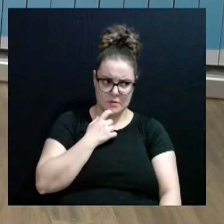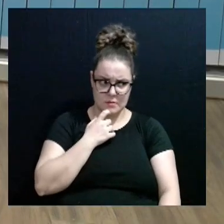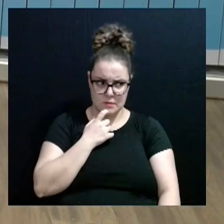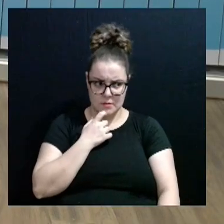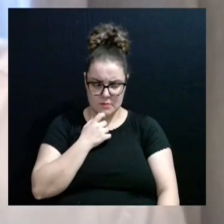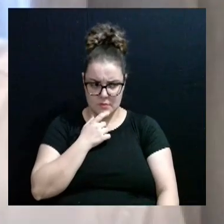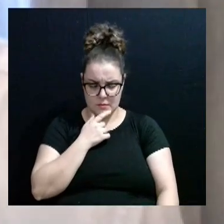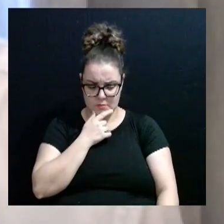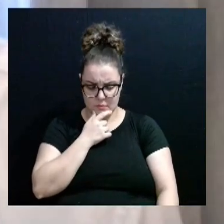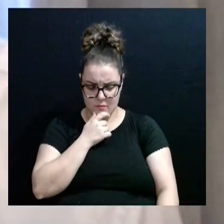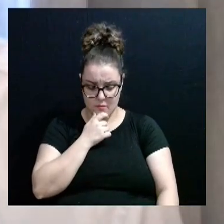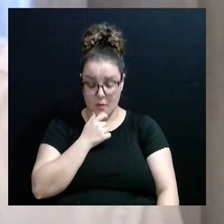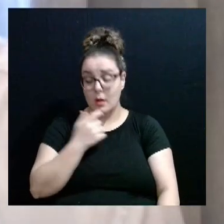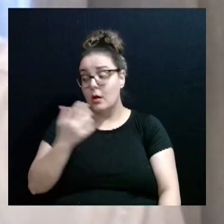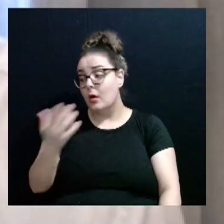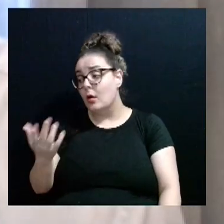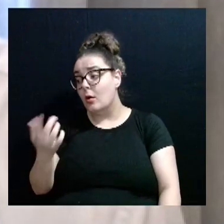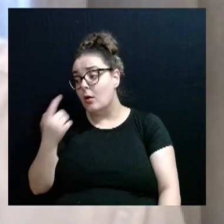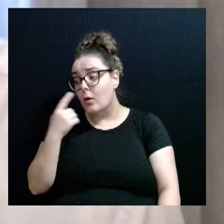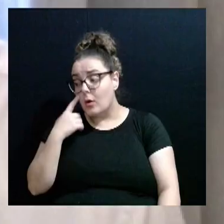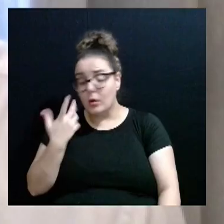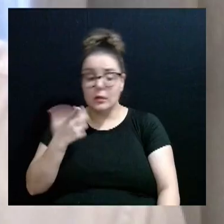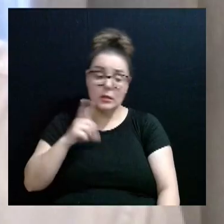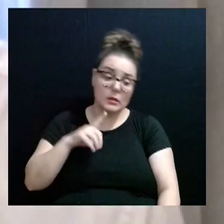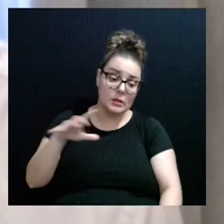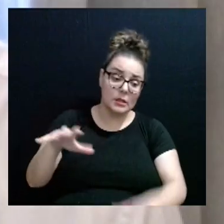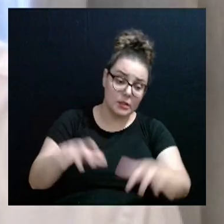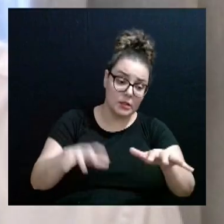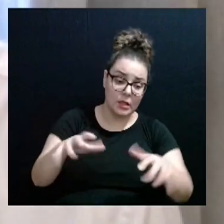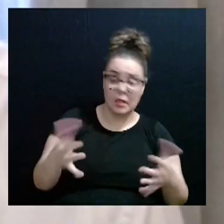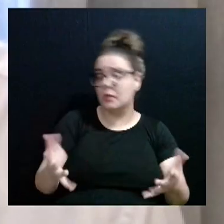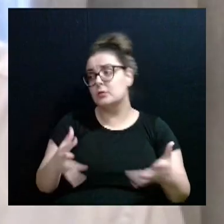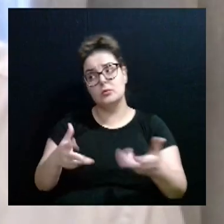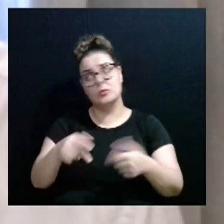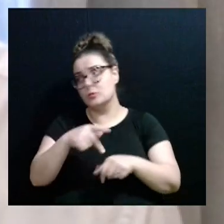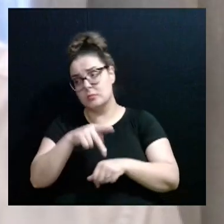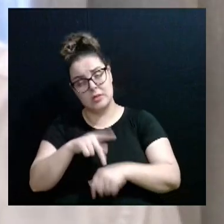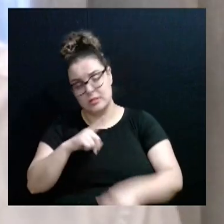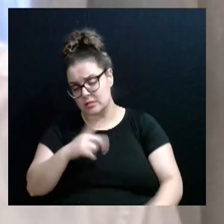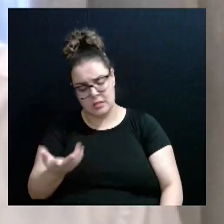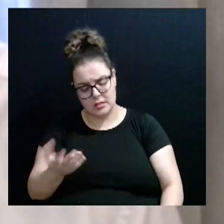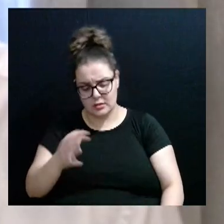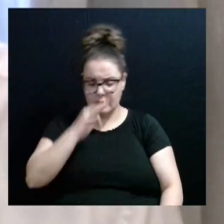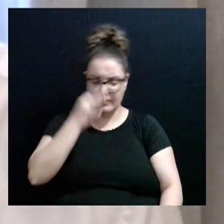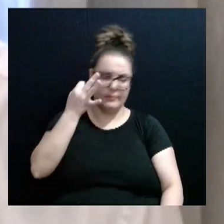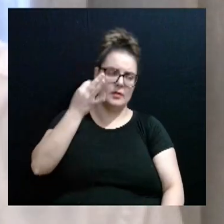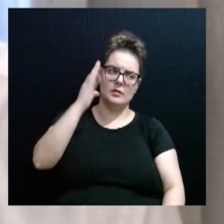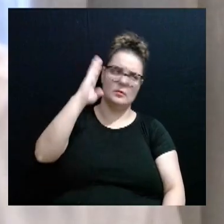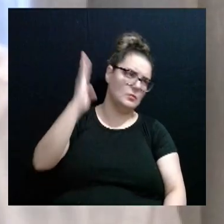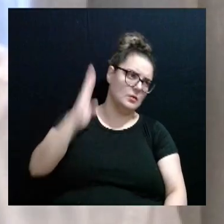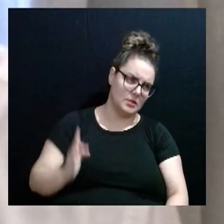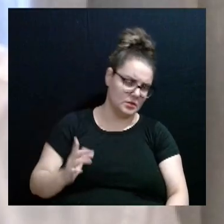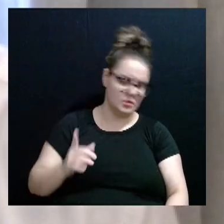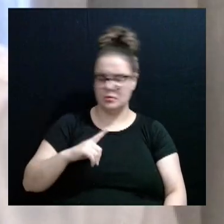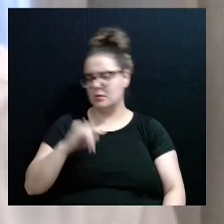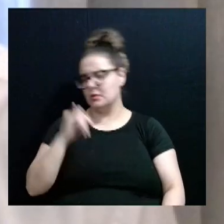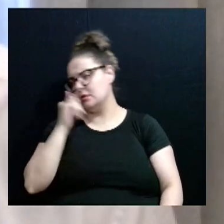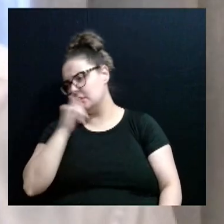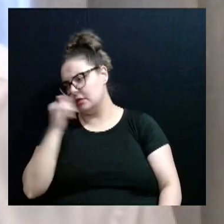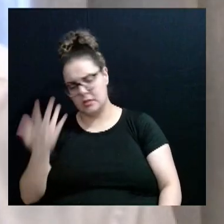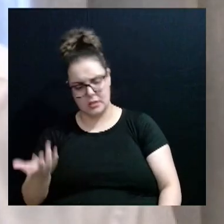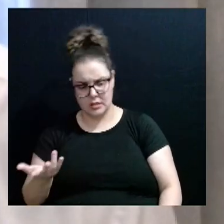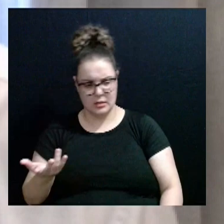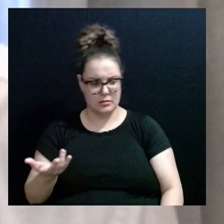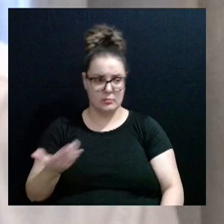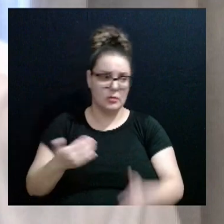Olha, tem setores, e todos os países têm isso, a França tem, o Brasil tem, a Itália tem, enfim, qualquer outro país